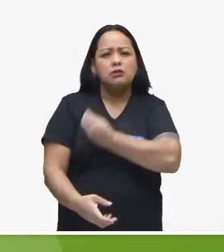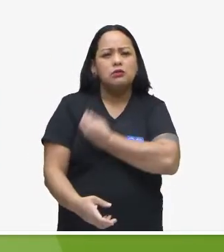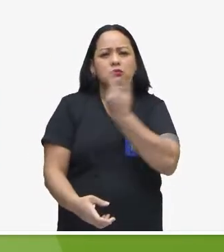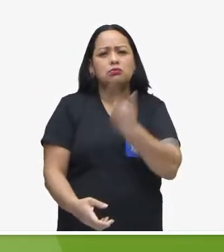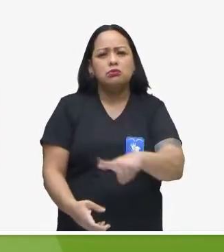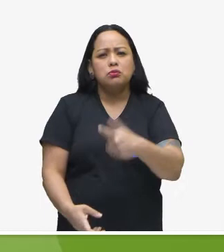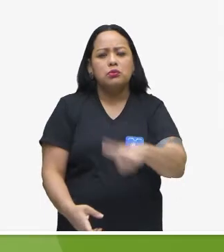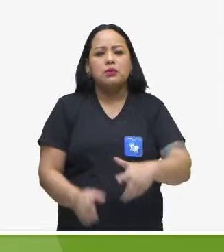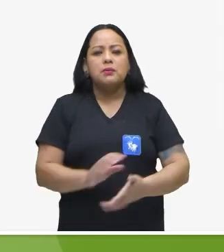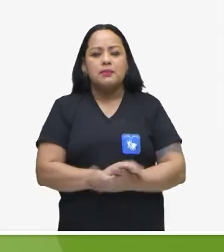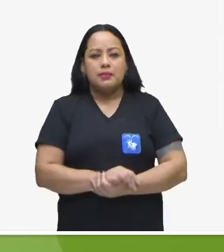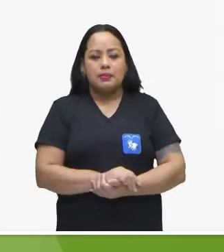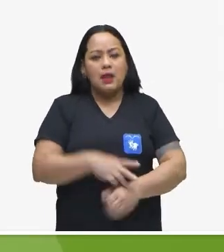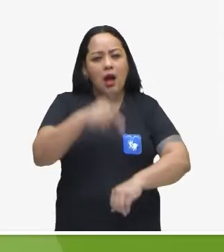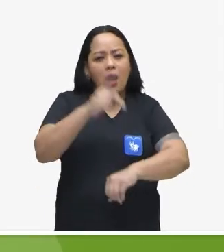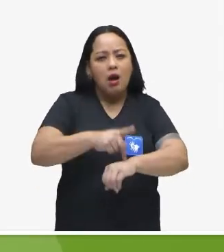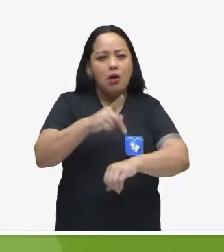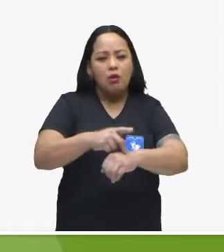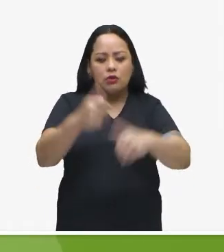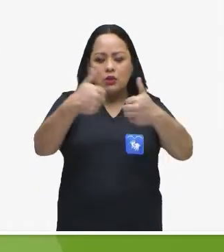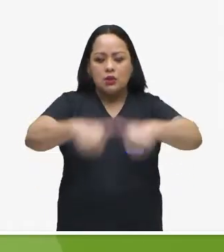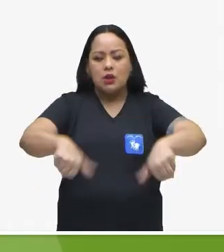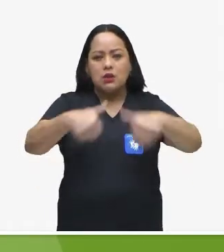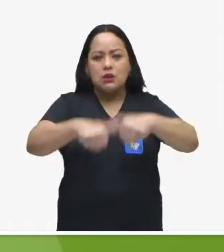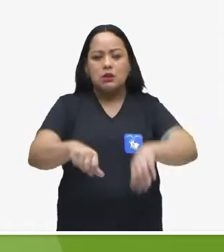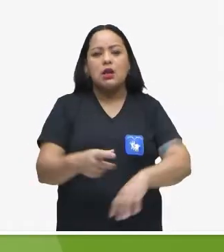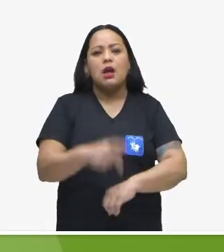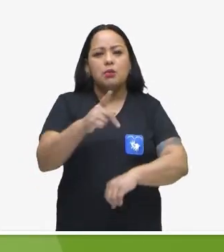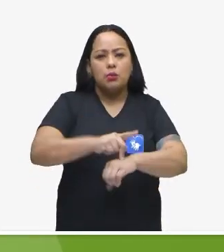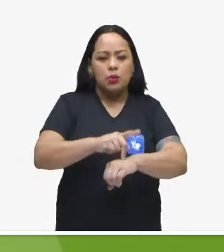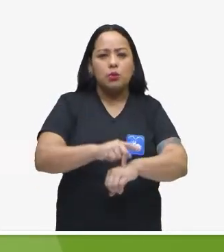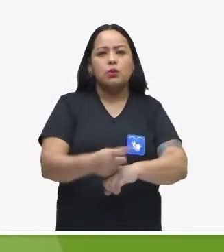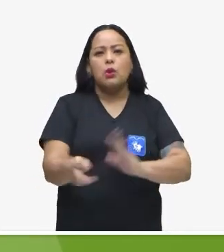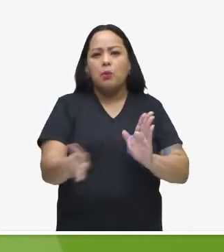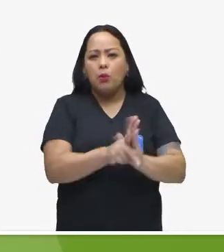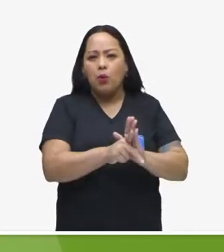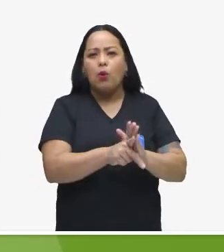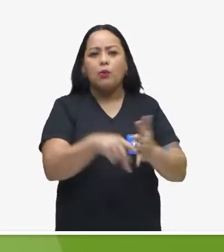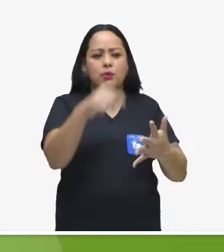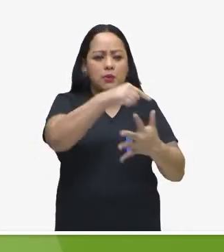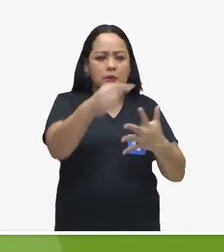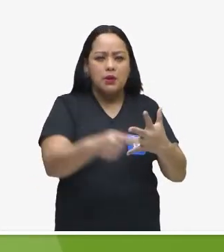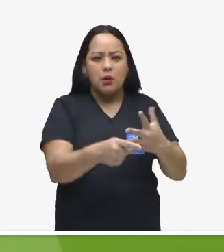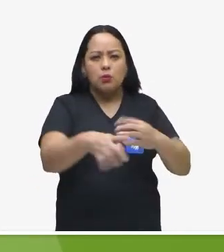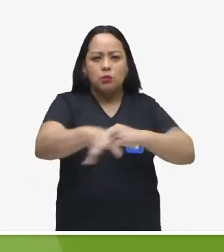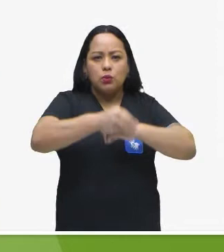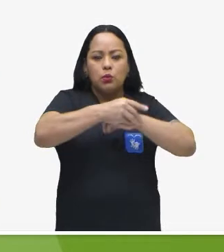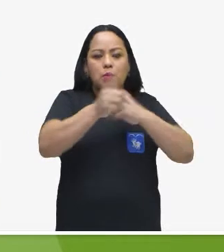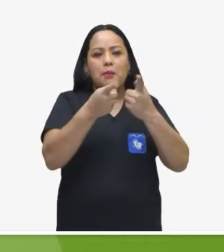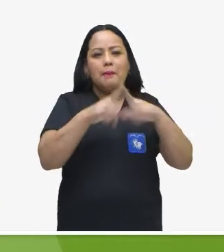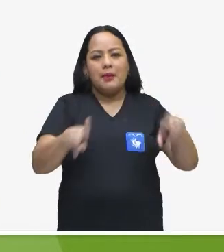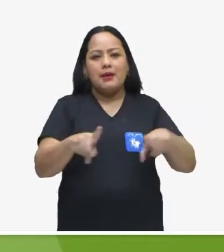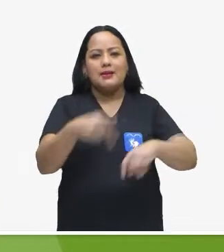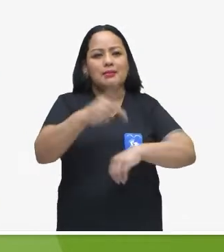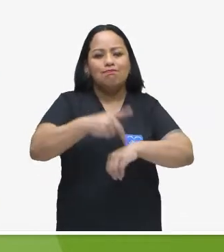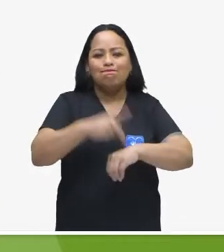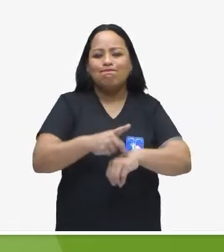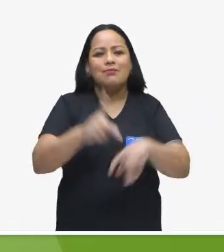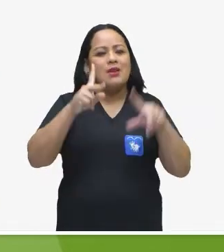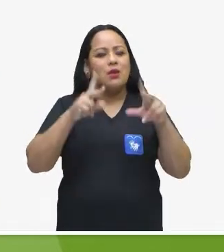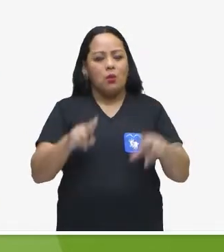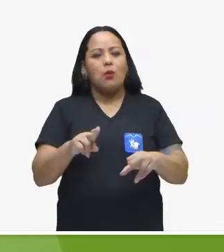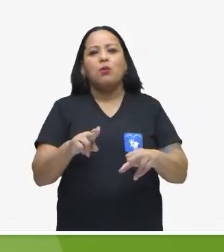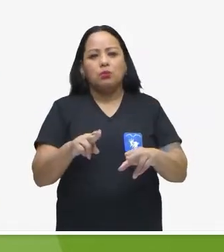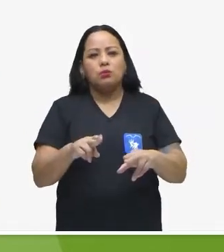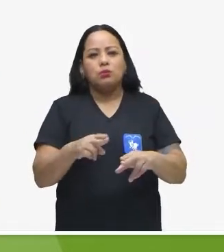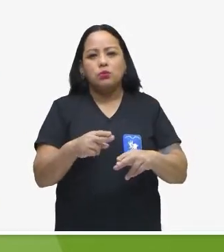Então, a rocha existe ali no ambiente, tem seus minerais, seus componentes, né? Mas a rocha não tem as capacidades ali